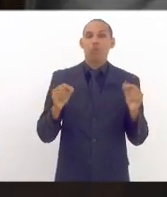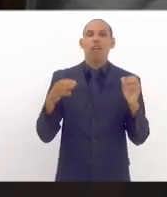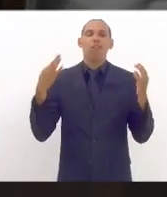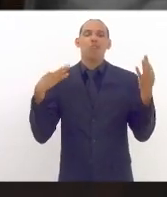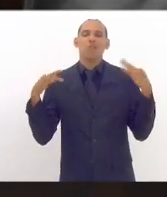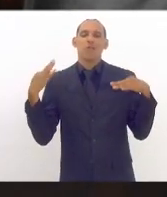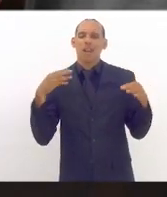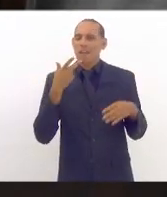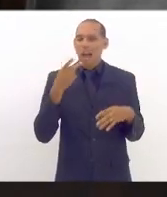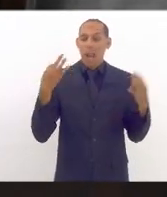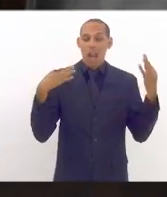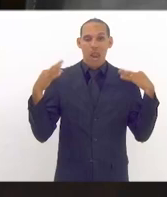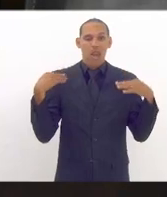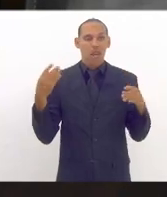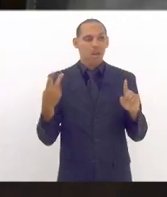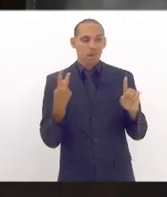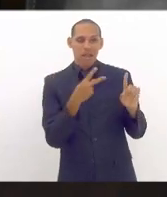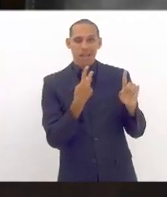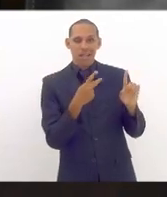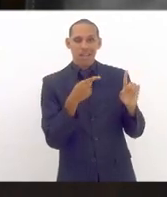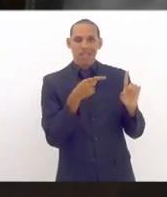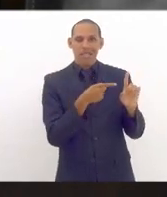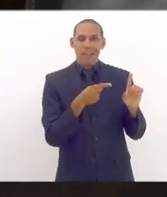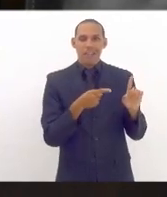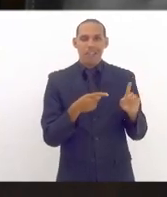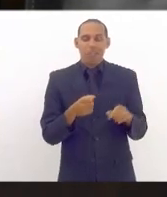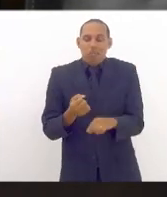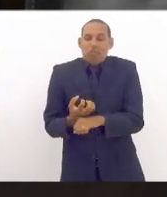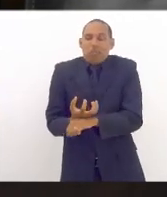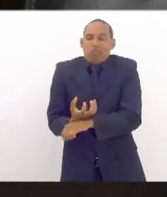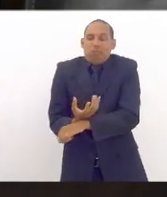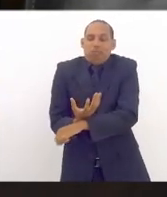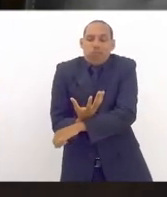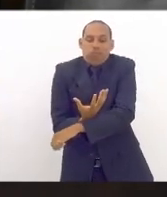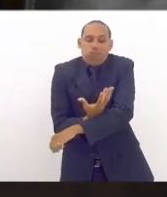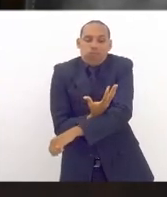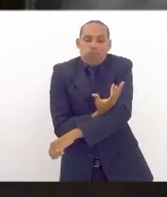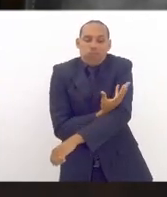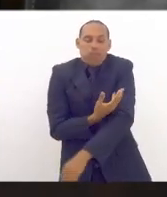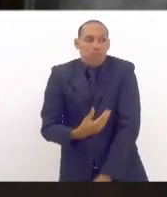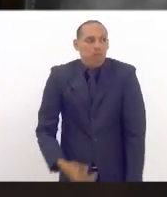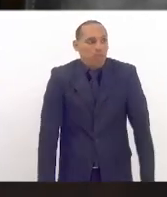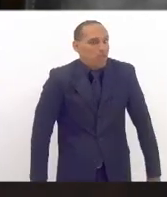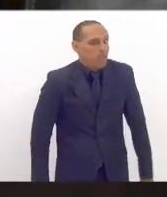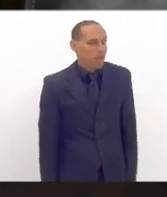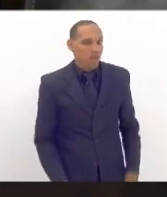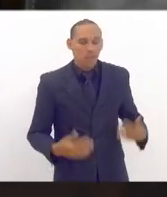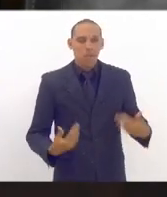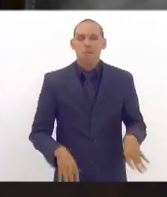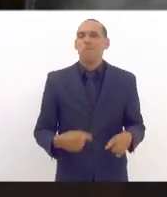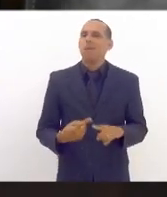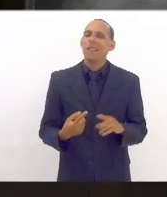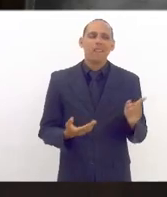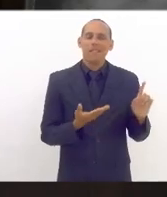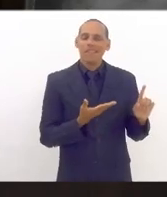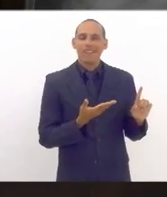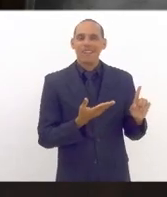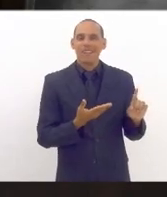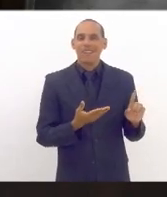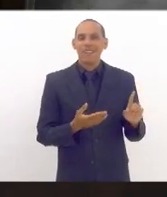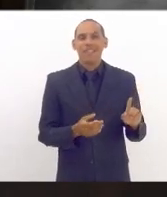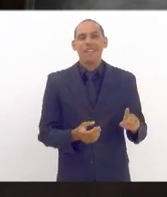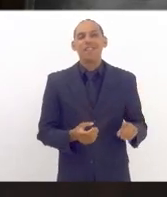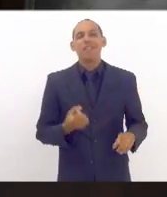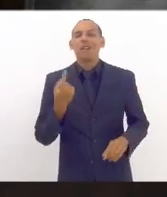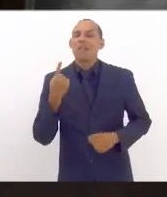falando turismo com Mauro Osório ele fica arrepiado mas por quê Porque volte meia